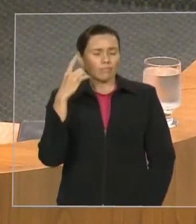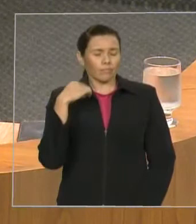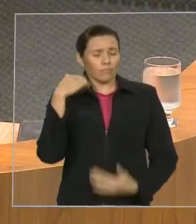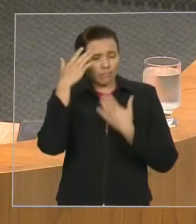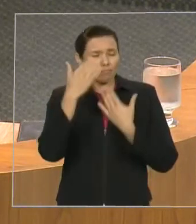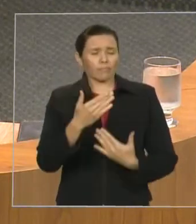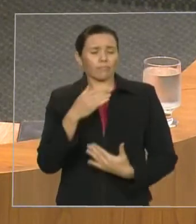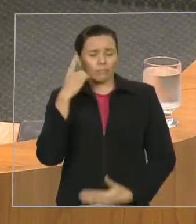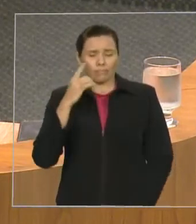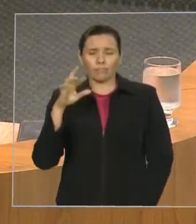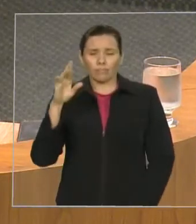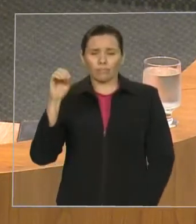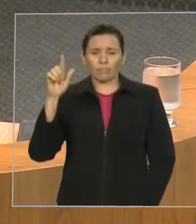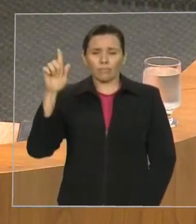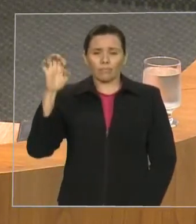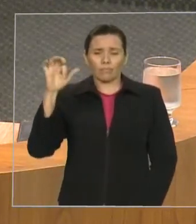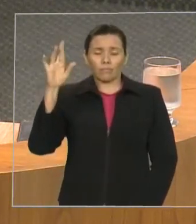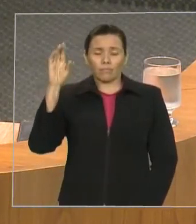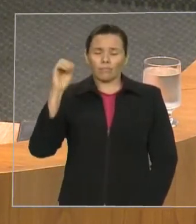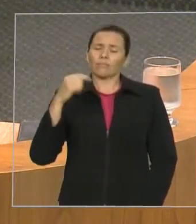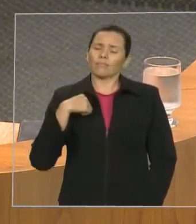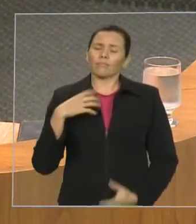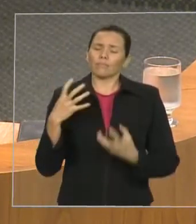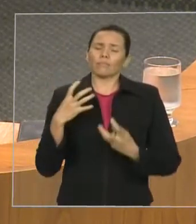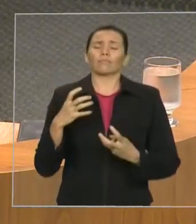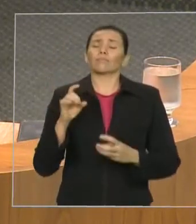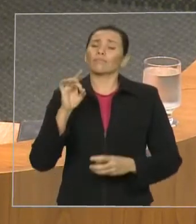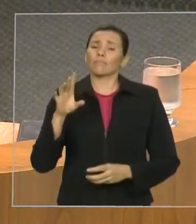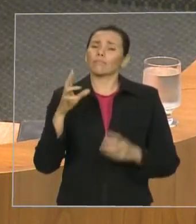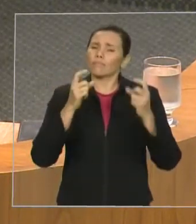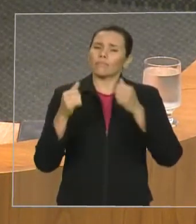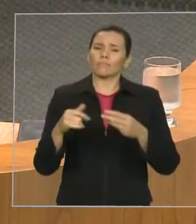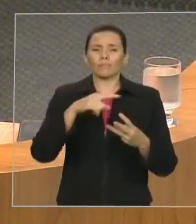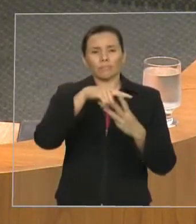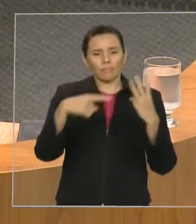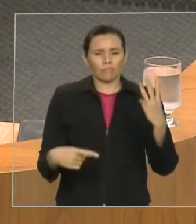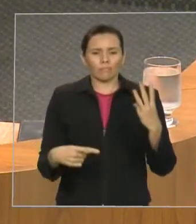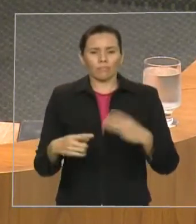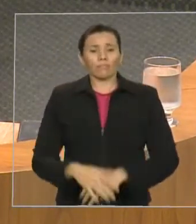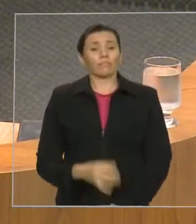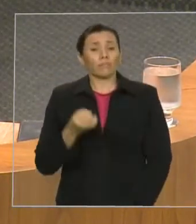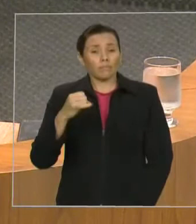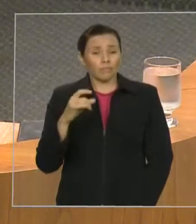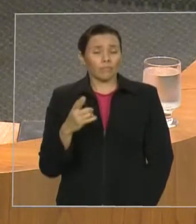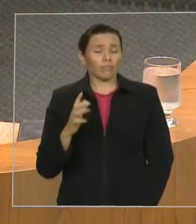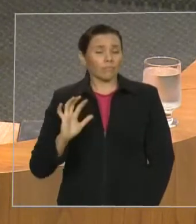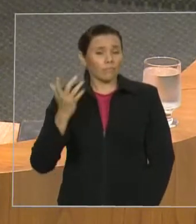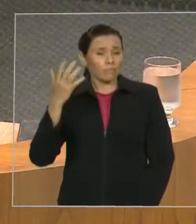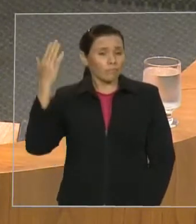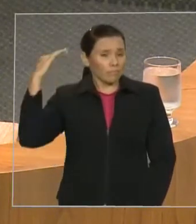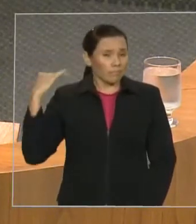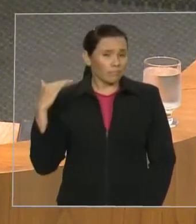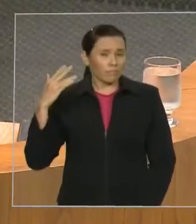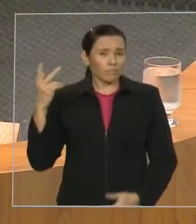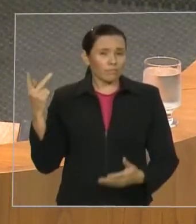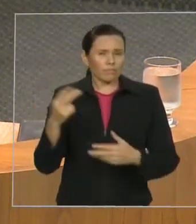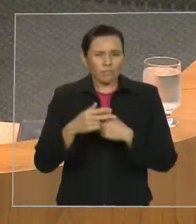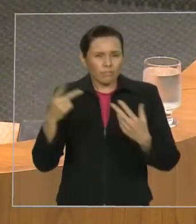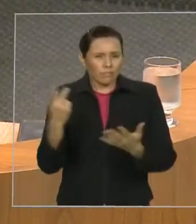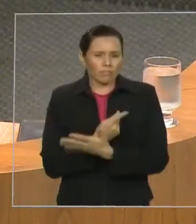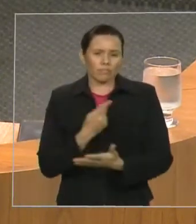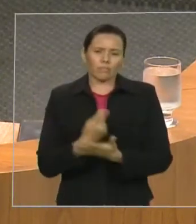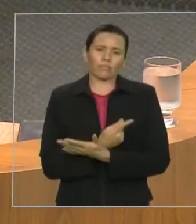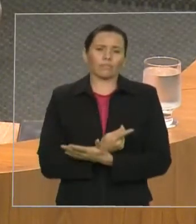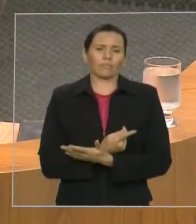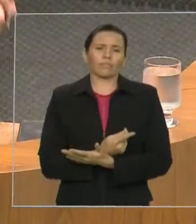é que, se existiu erro no passado, não se justifica o governo na mudança persistir no erro, permanecer no